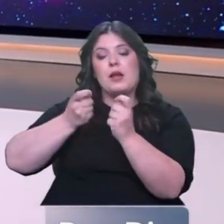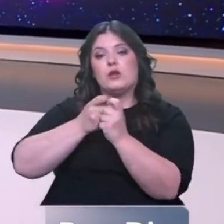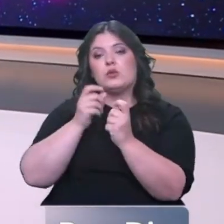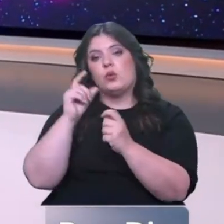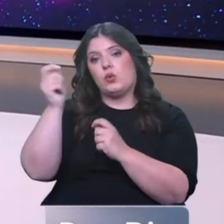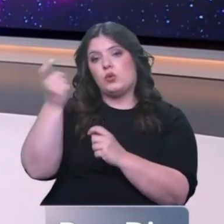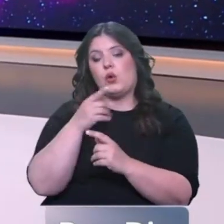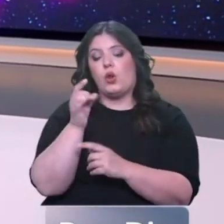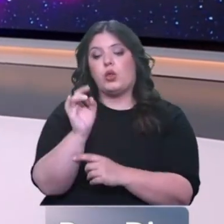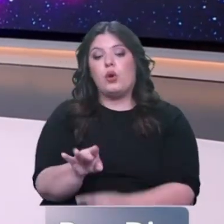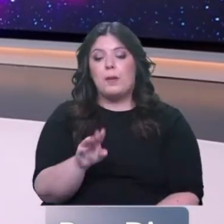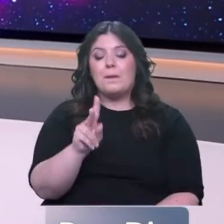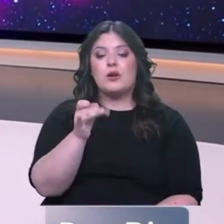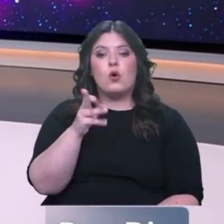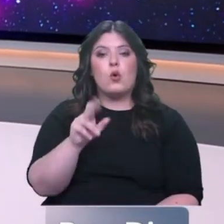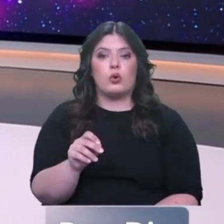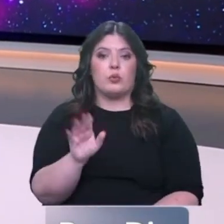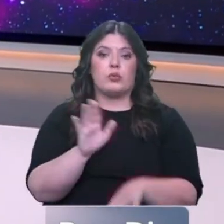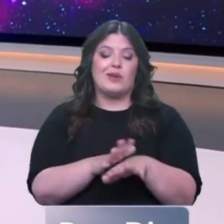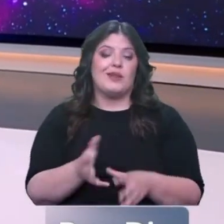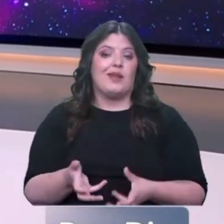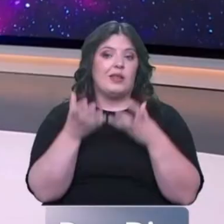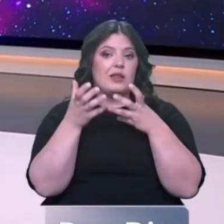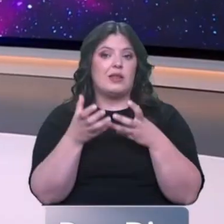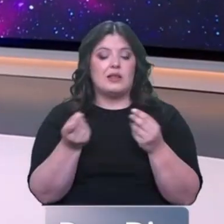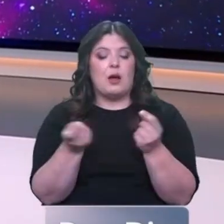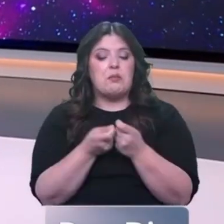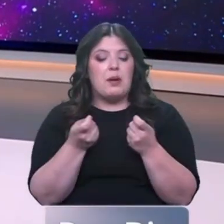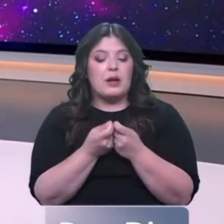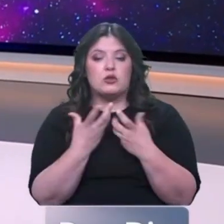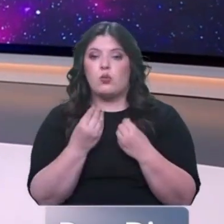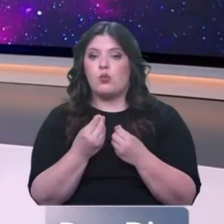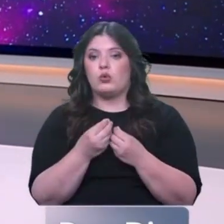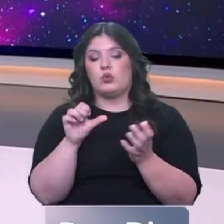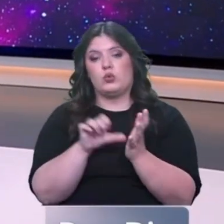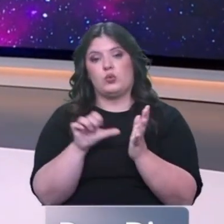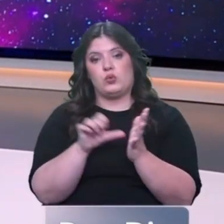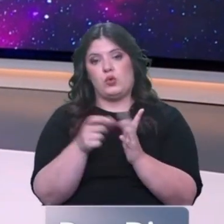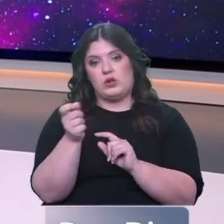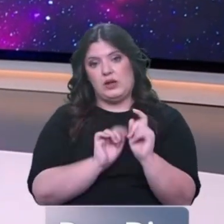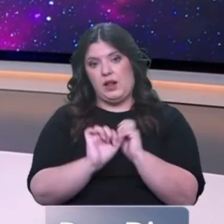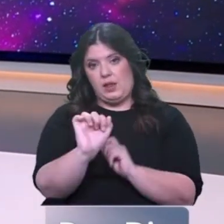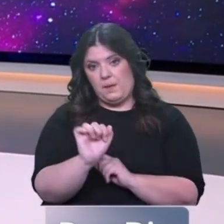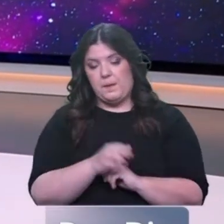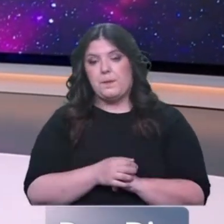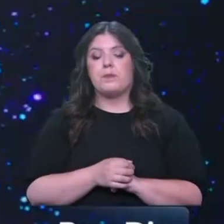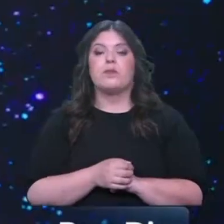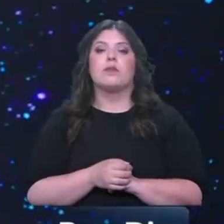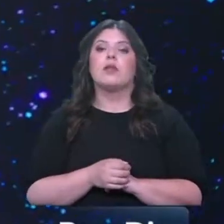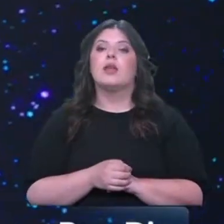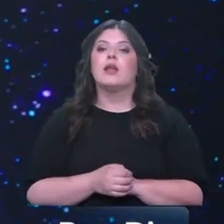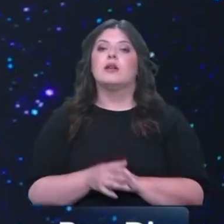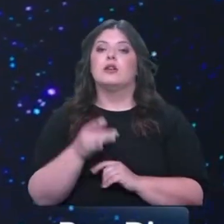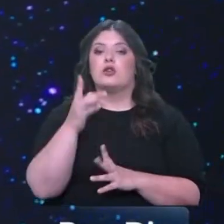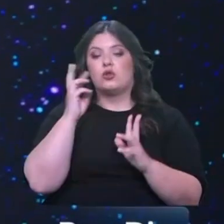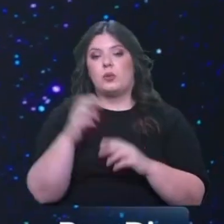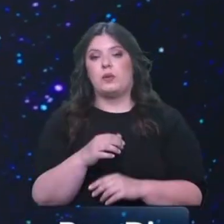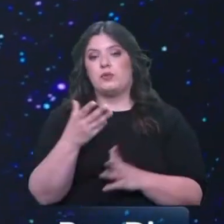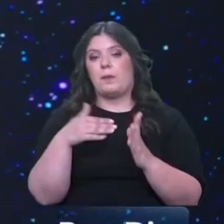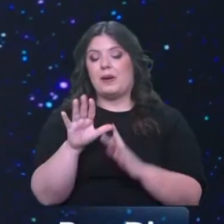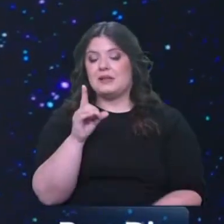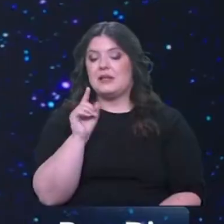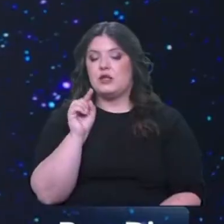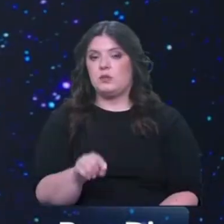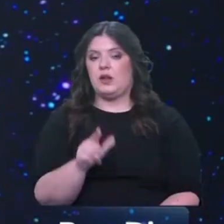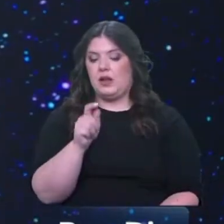que Mercúrio. Daí a designação quente, porque está muito quente, está muito próximo da sua estrela. Nós já descobrimos mais de 6 mil exoplanetas,